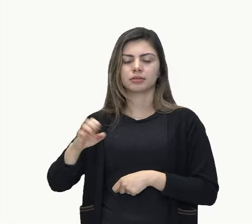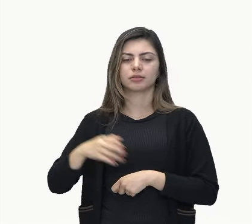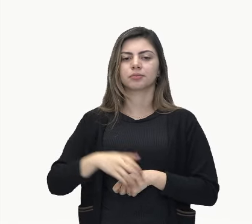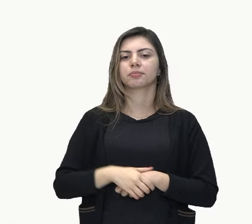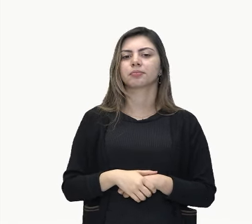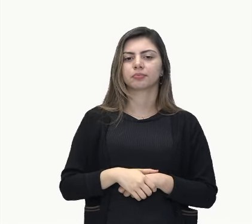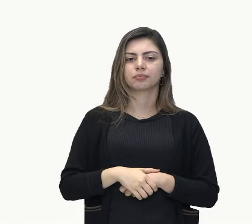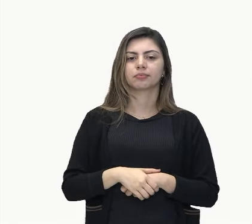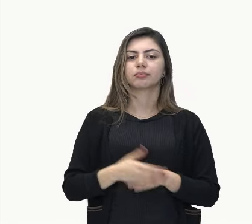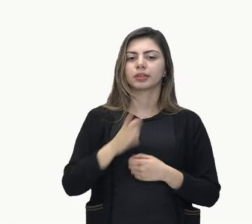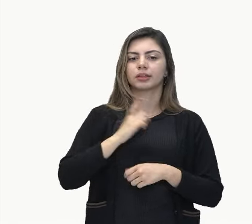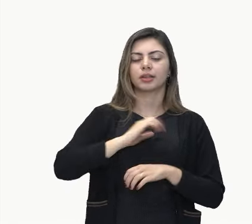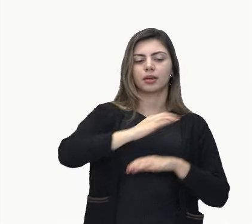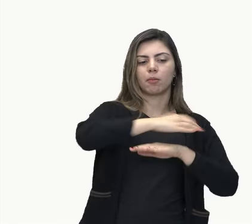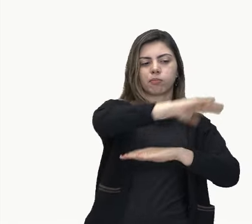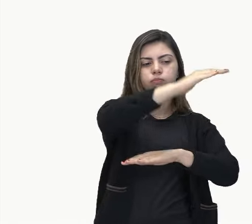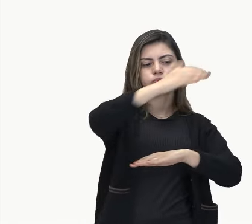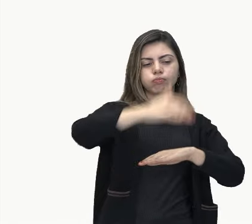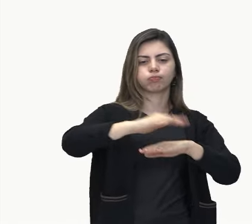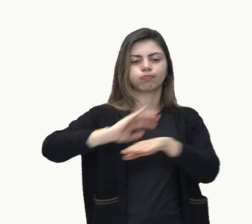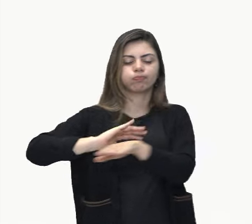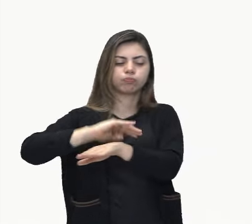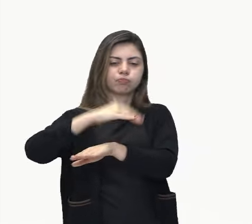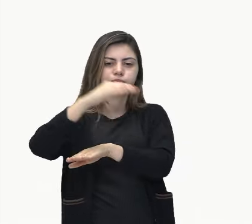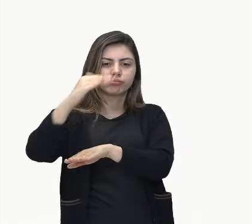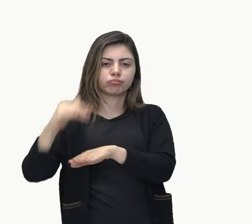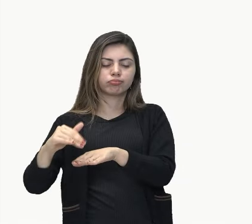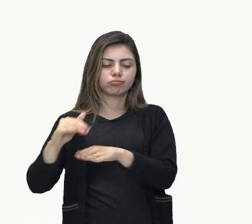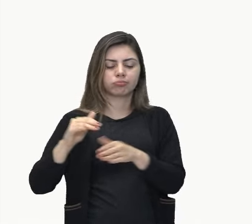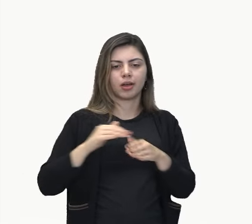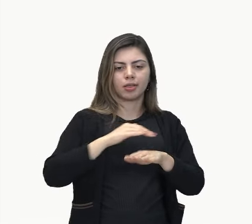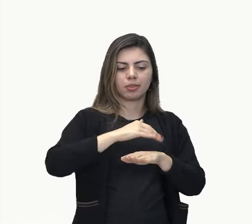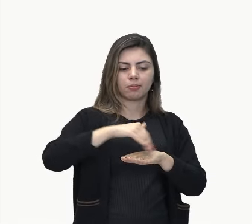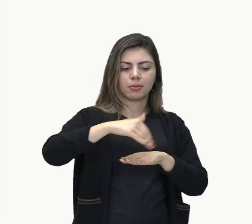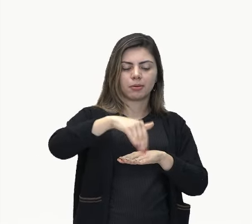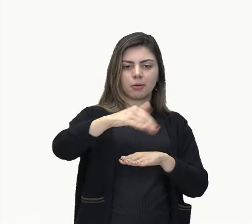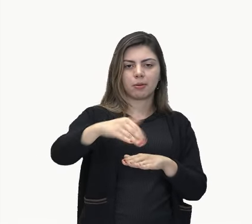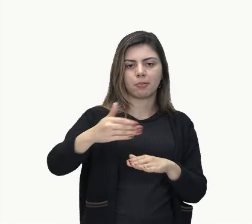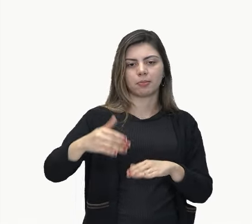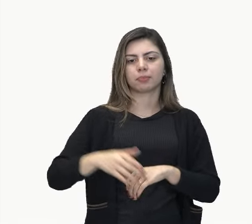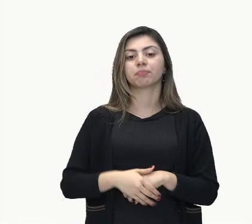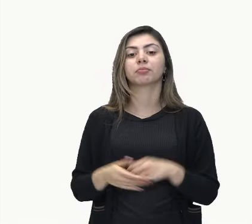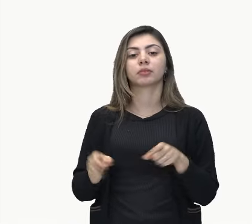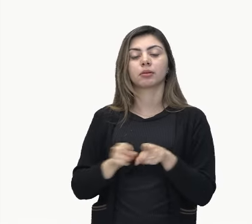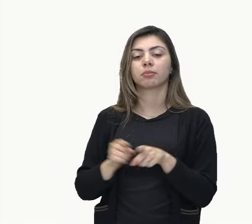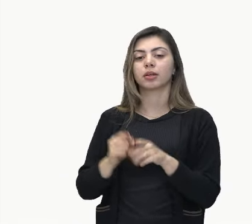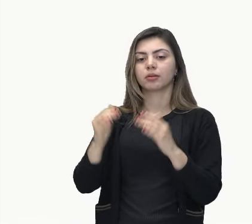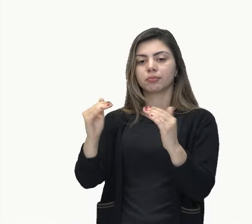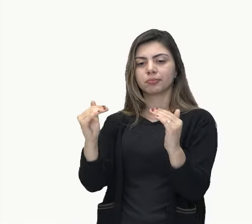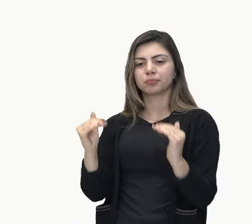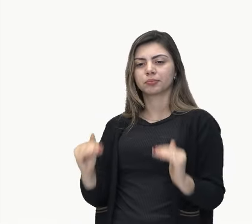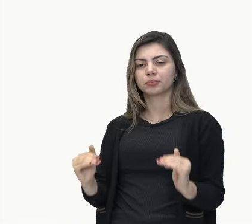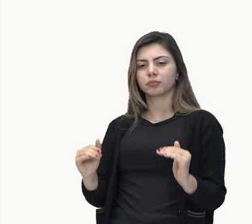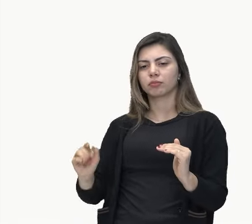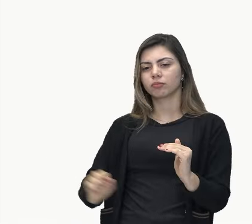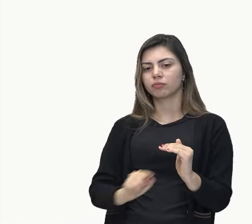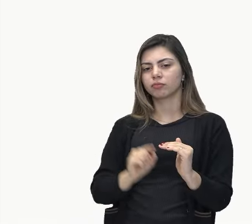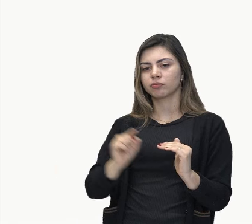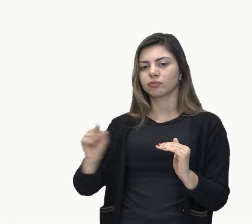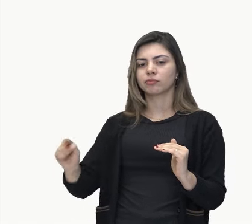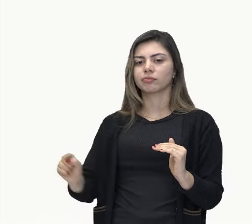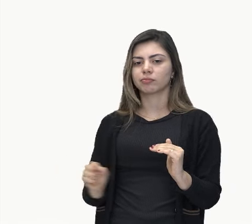tá? Mas também teremos ali, né, a Serra Madre do Sul, porque já está localizado mais ao sul do